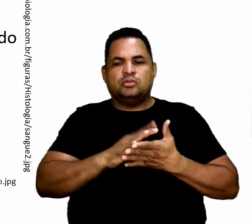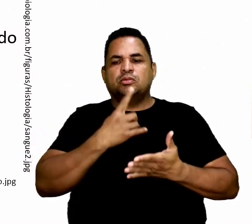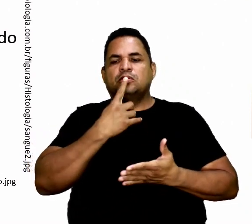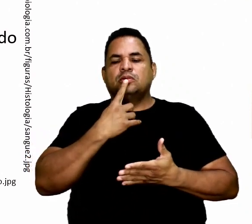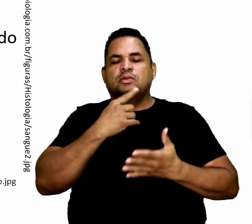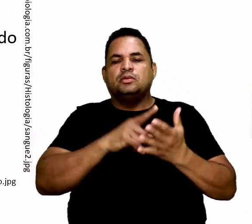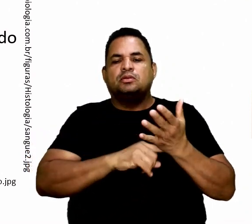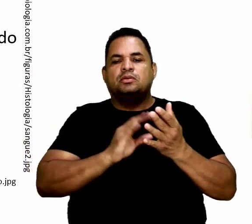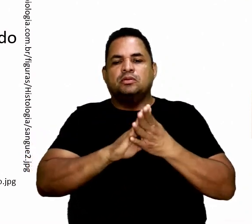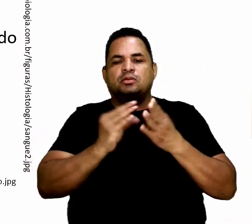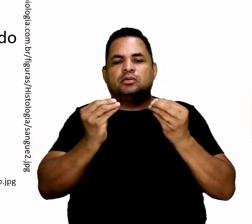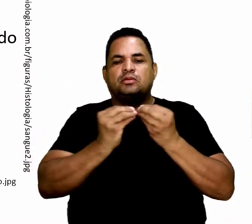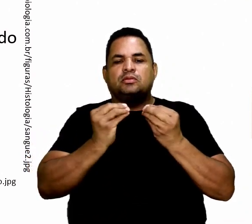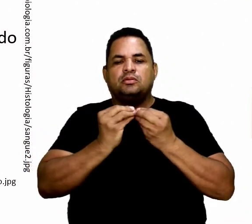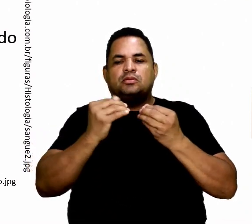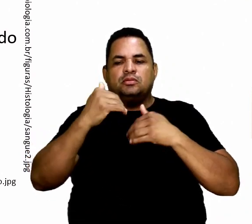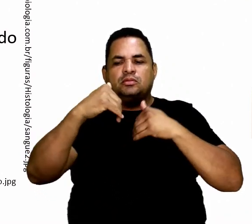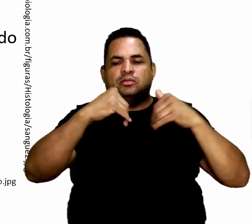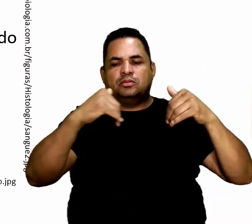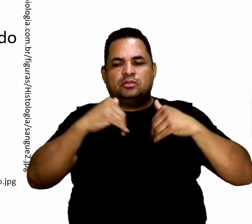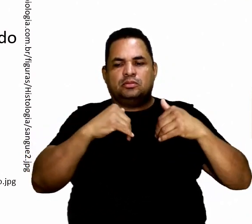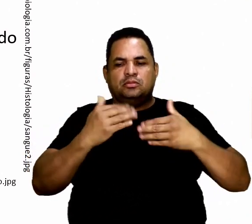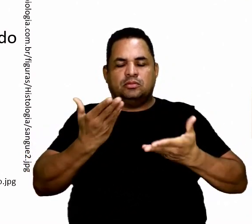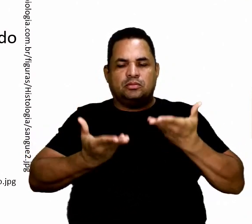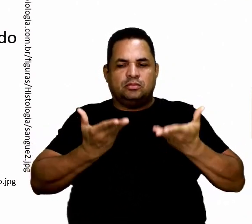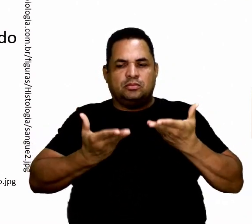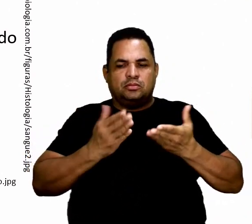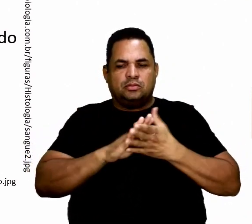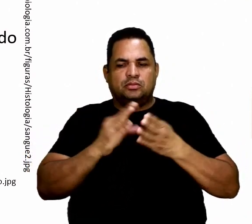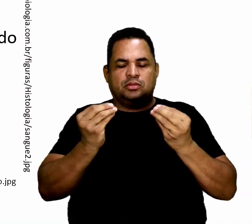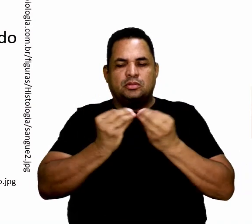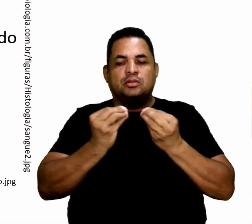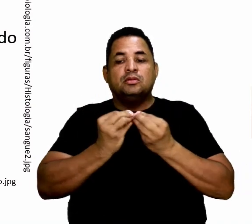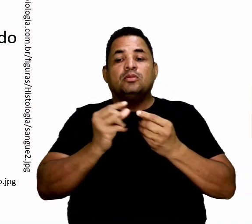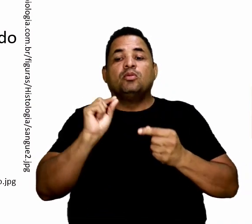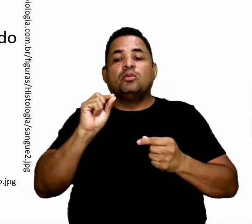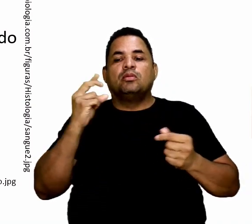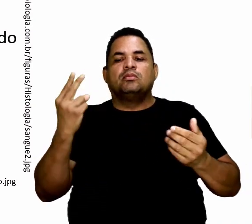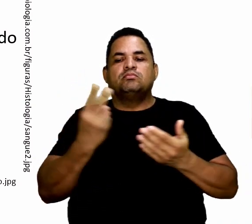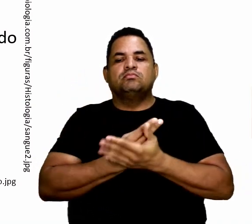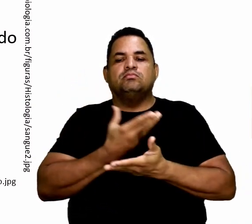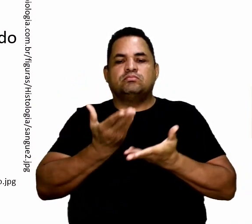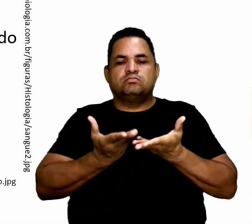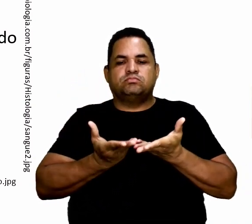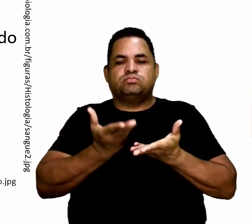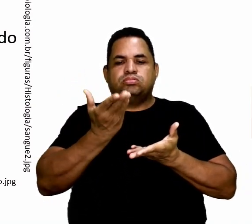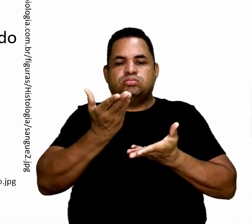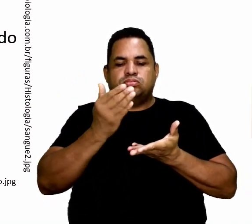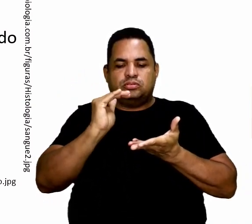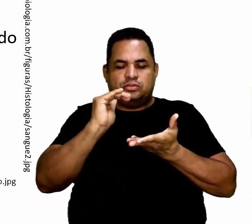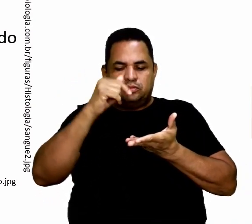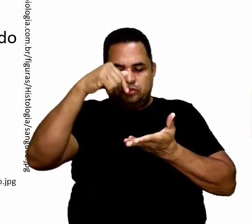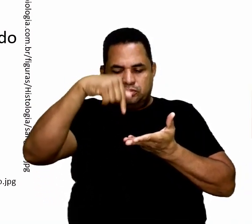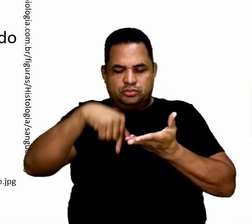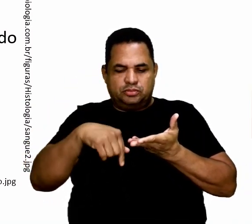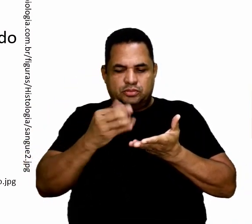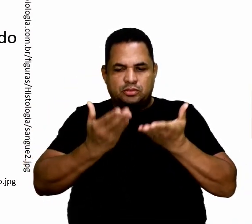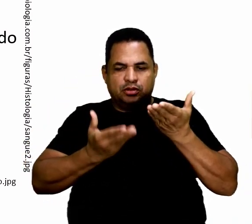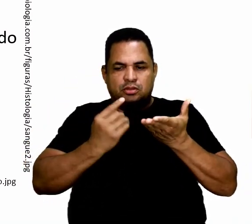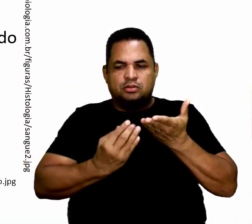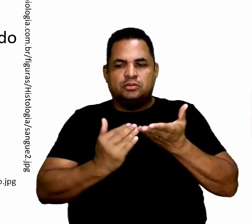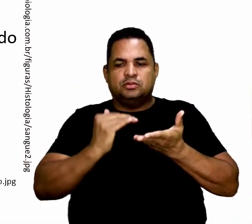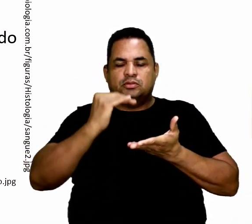As moléculas vão ser separadas por peso molecular. Então, o que acontece? Os mais pesados vão para o fundo e os mais leves vão ficando em